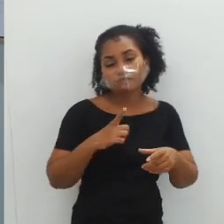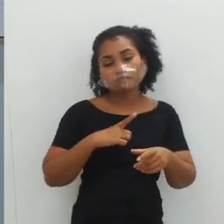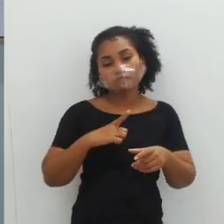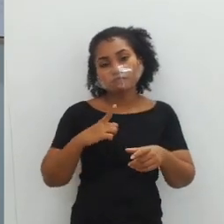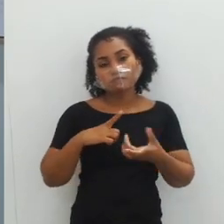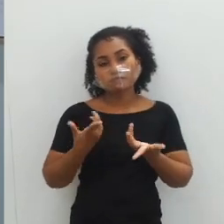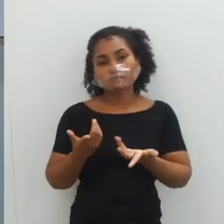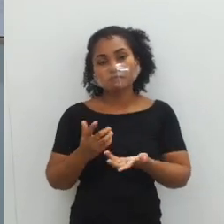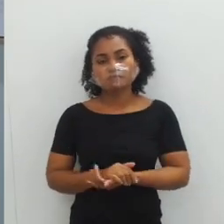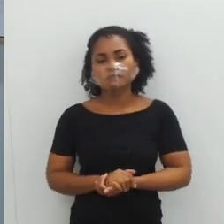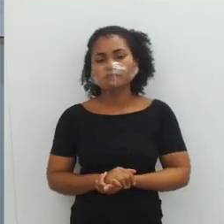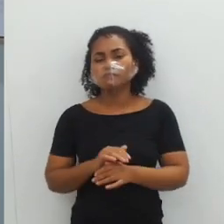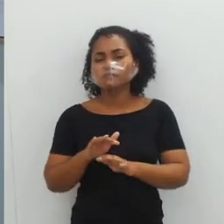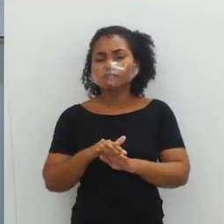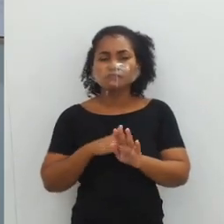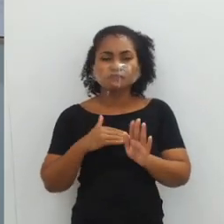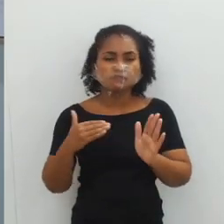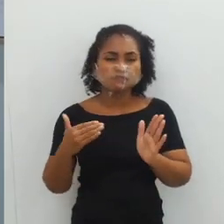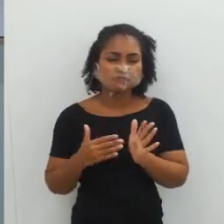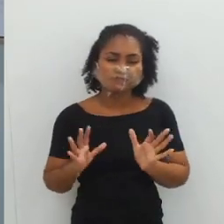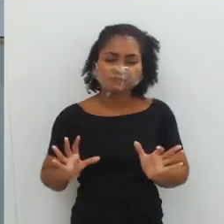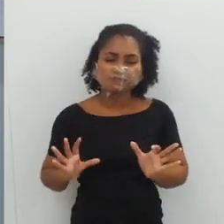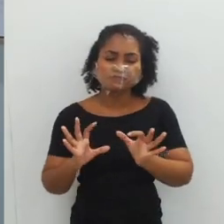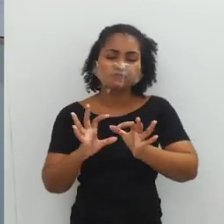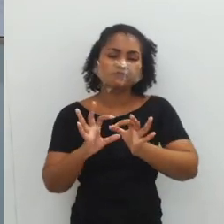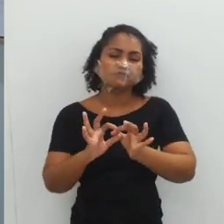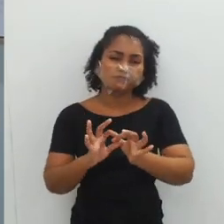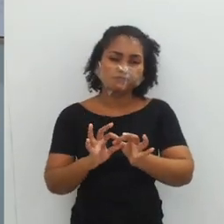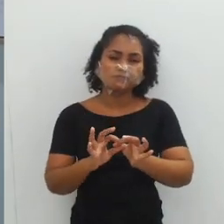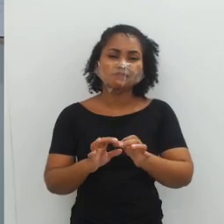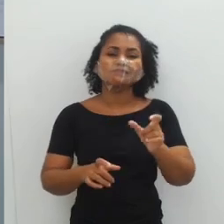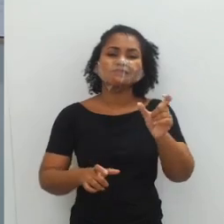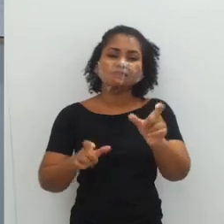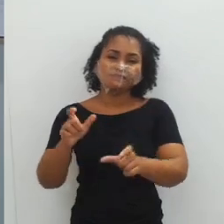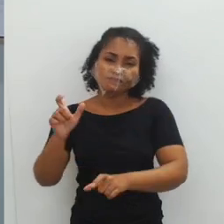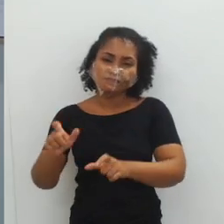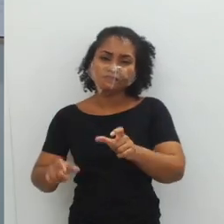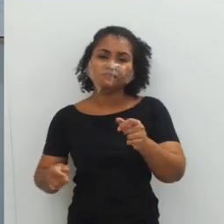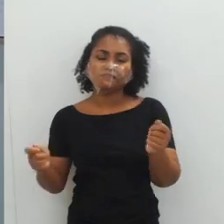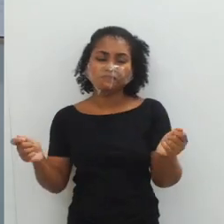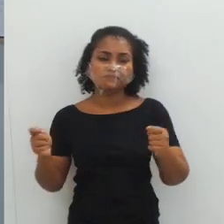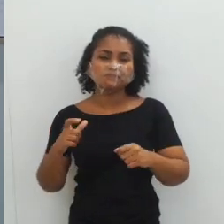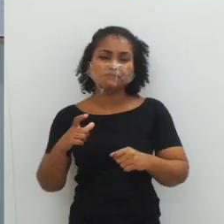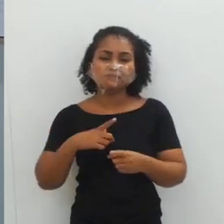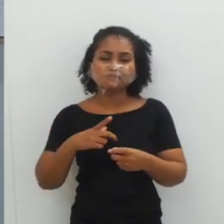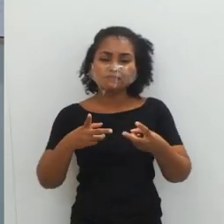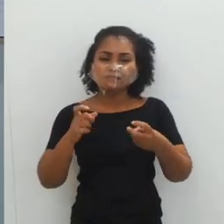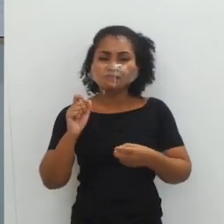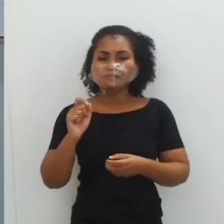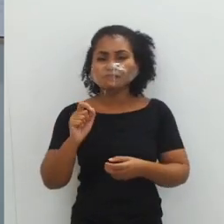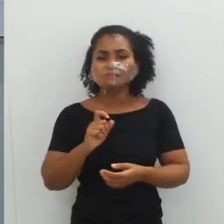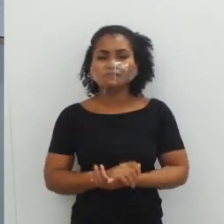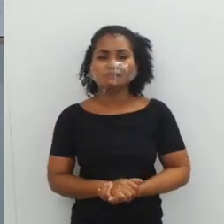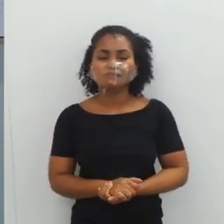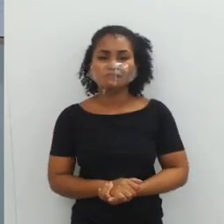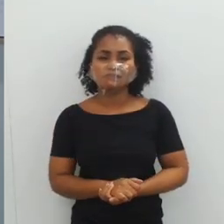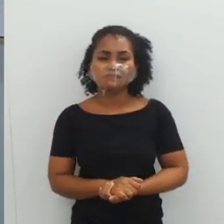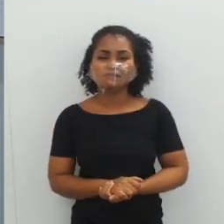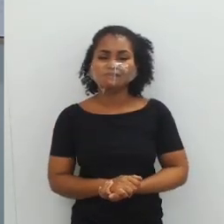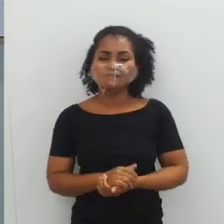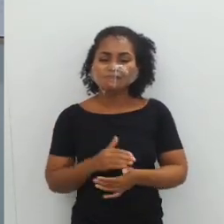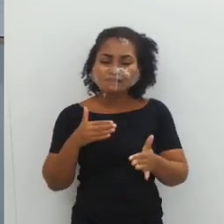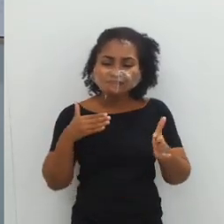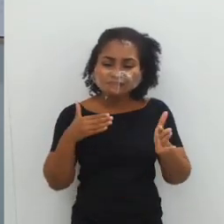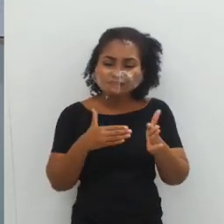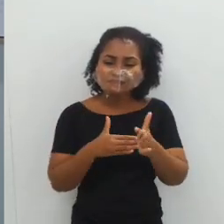mundo esteja totalmente integrado, cada vez mais a gente tem essas